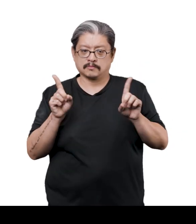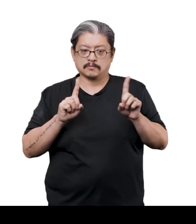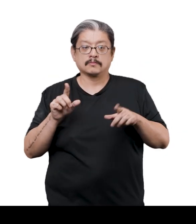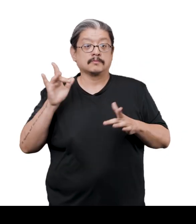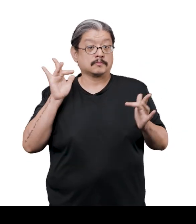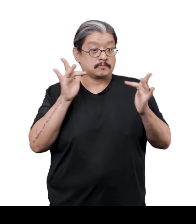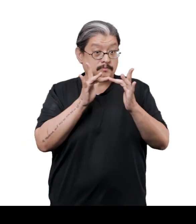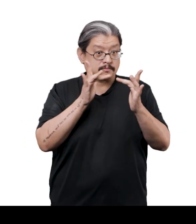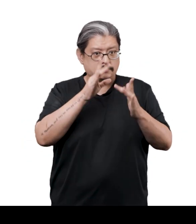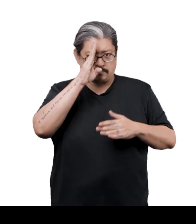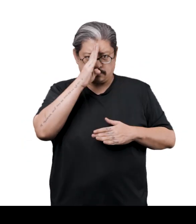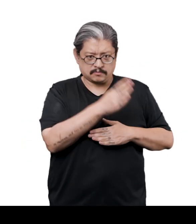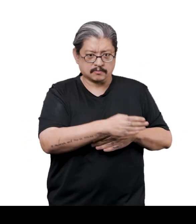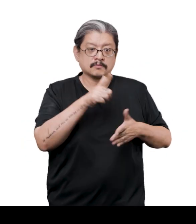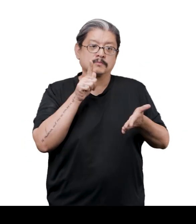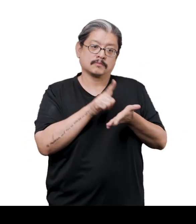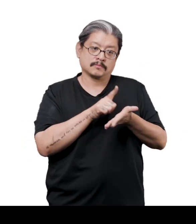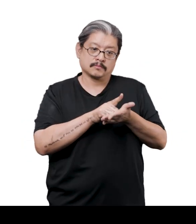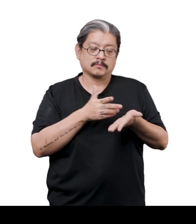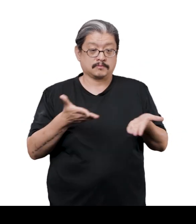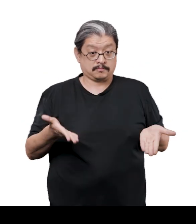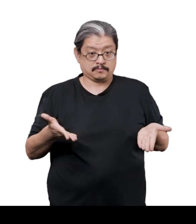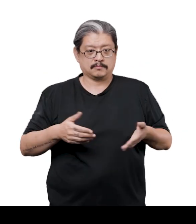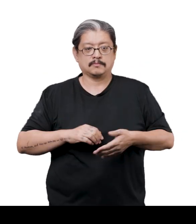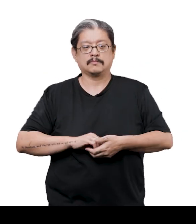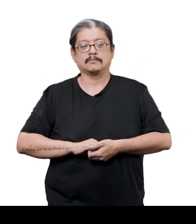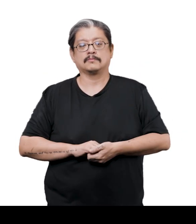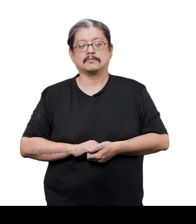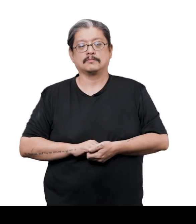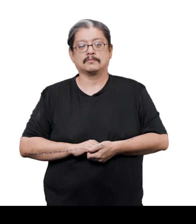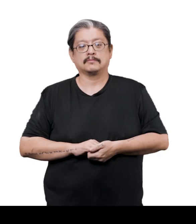no contato direto de sua matéria com o papel.